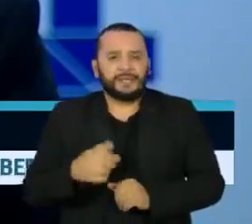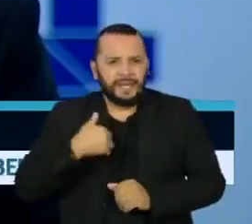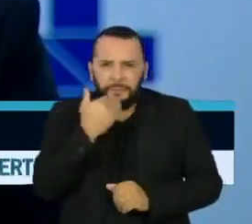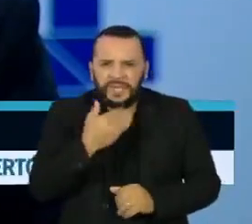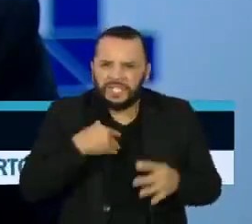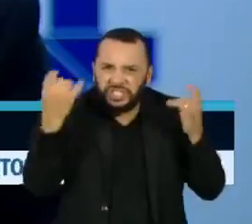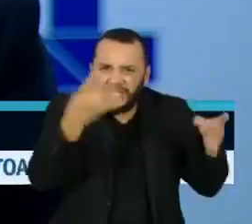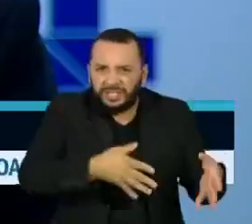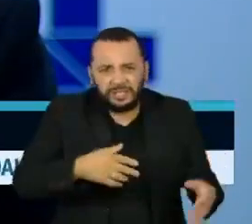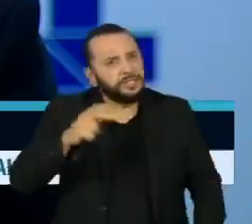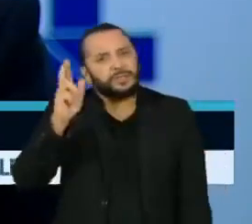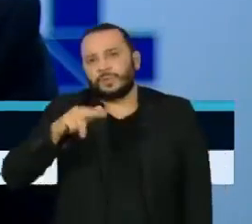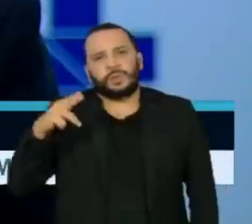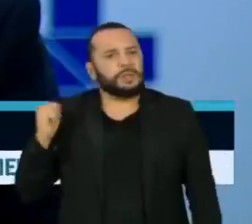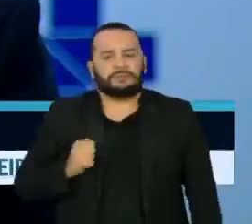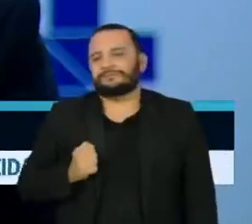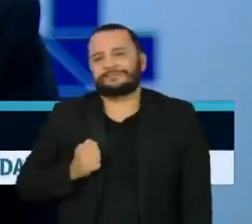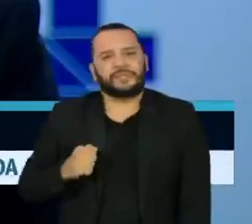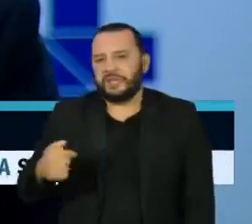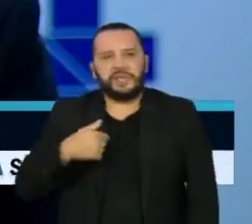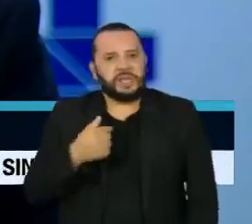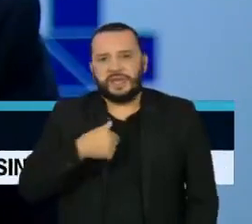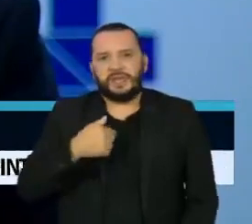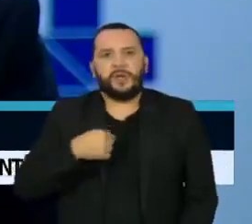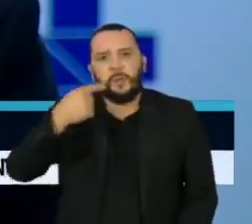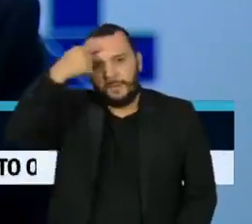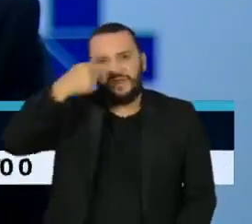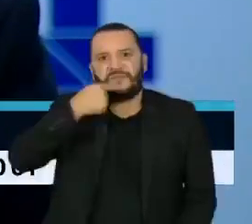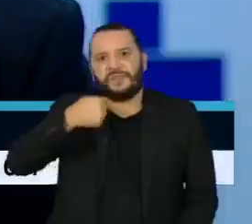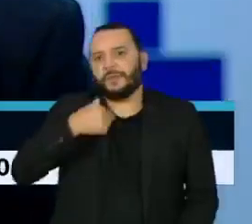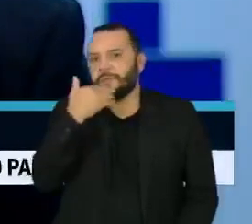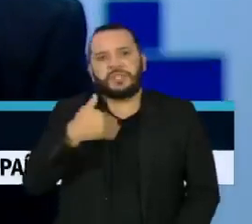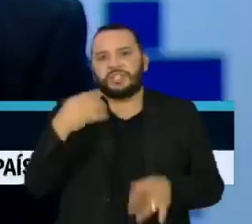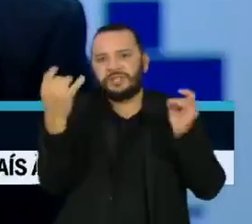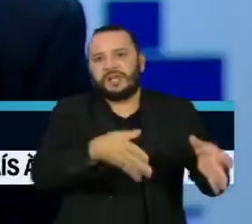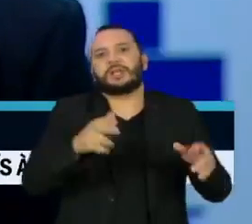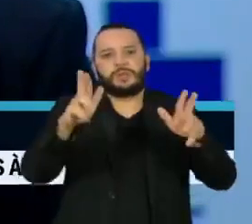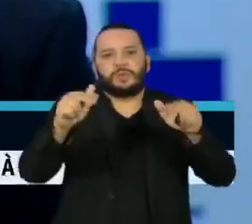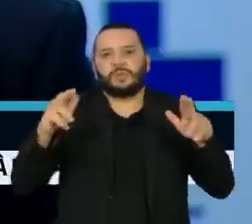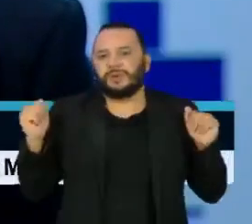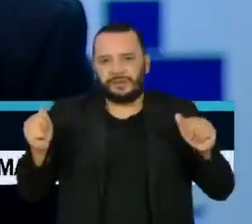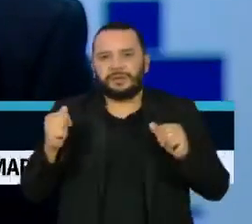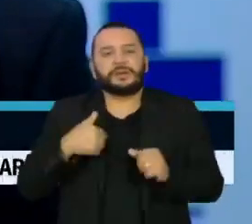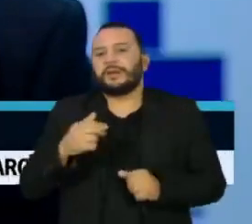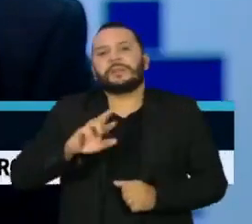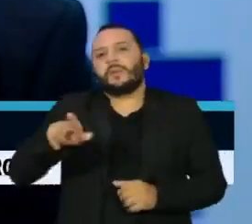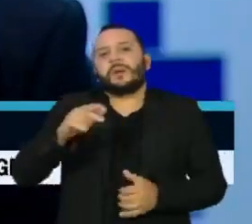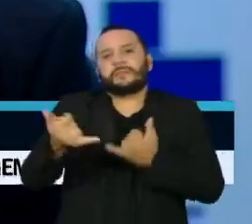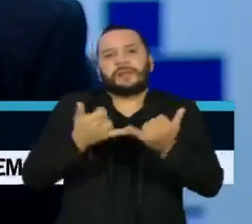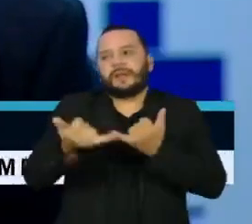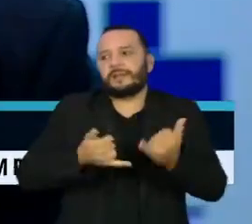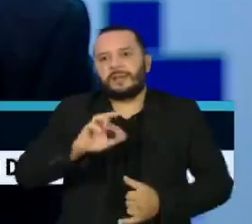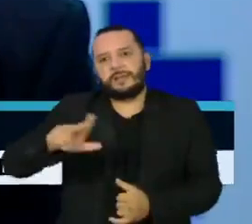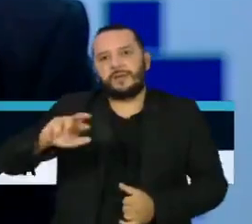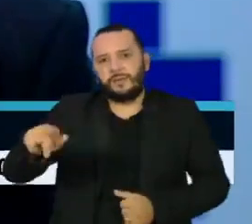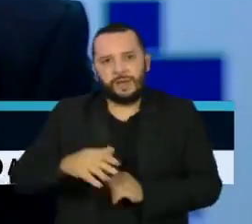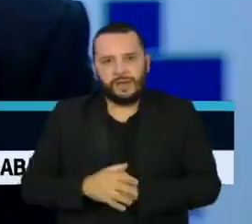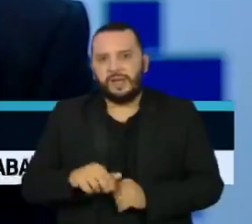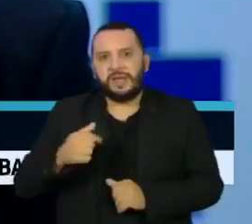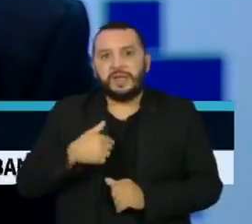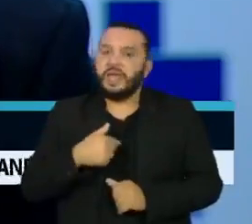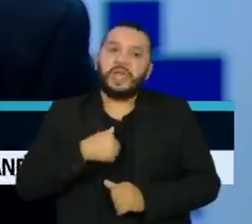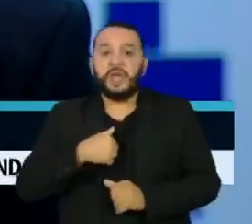embora. Não é da minha característica, não vou pedir para ir embora. Isso não é o jogo, isso não é uma brincadeira. Quero ir